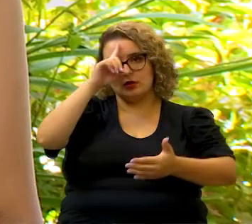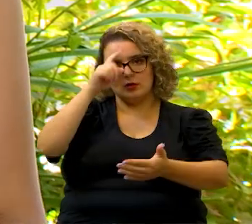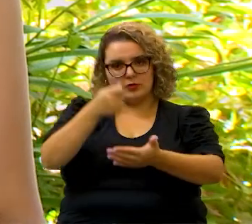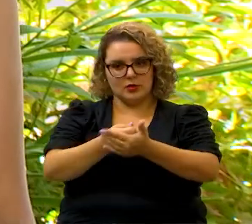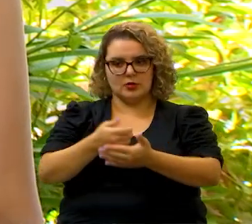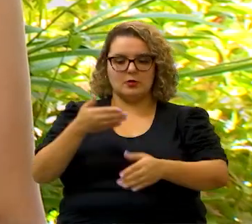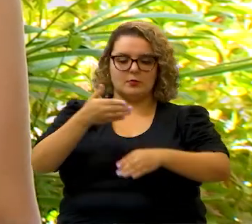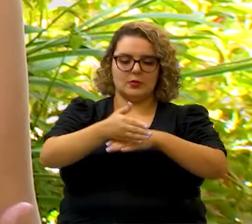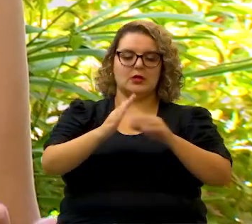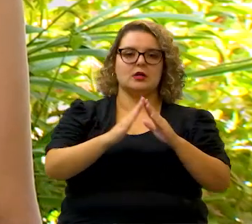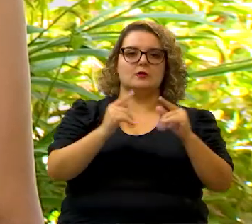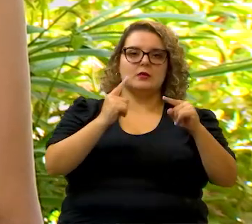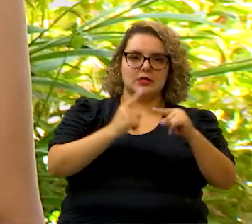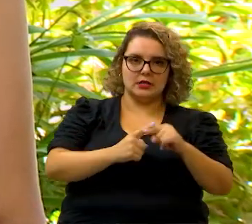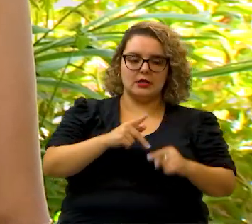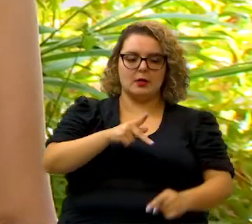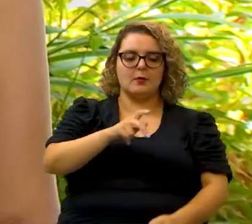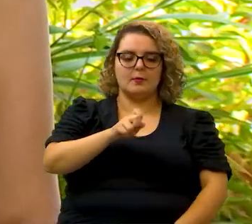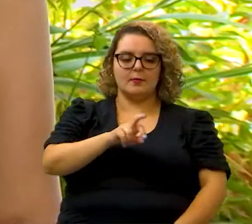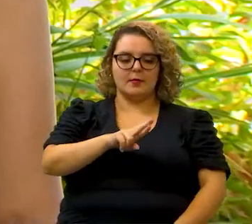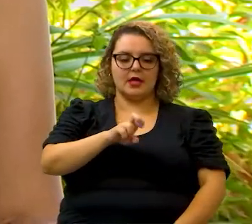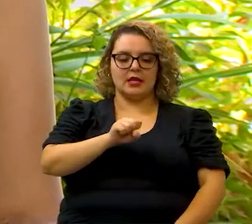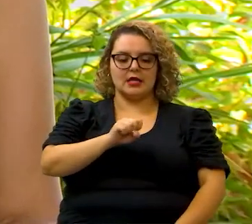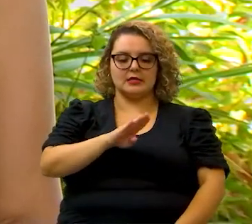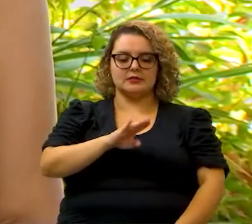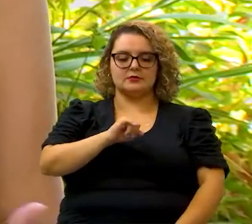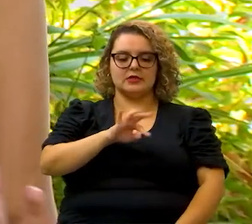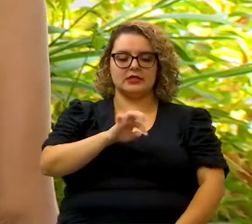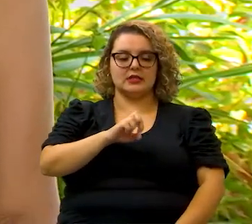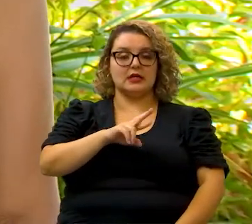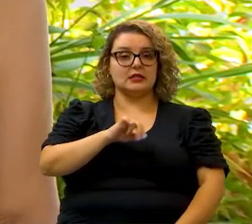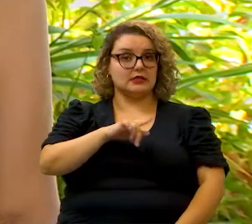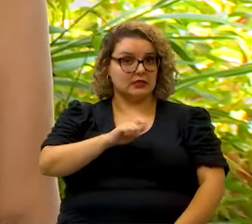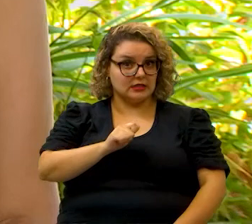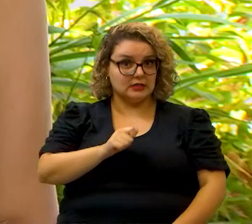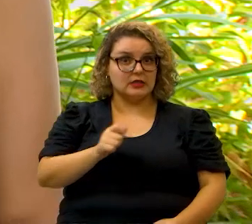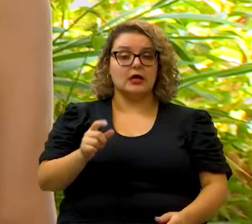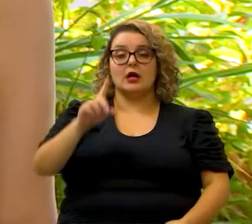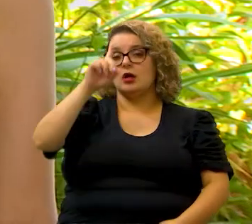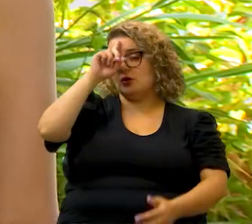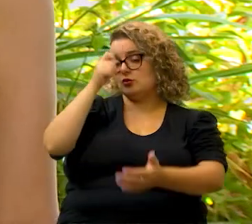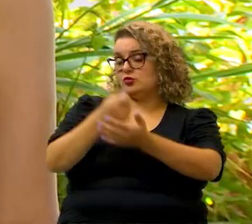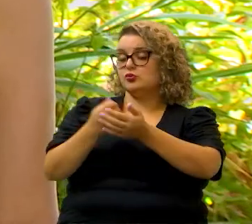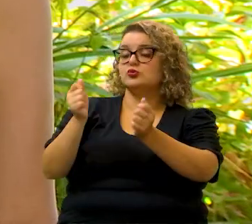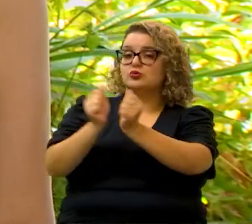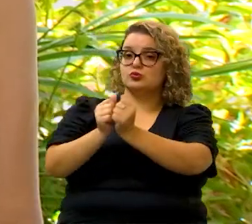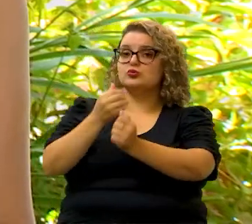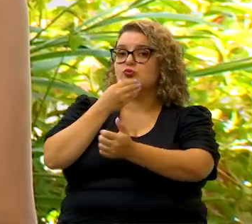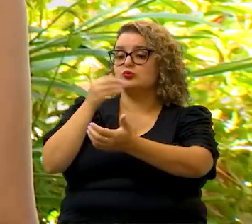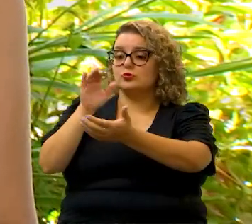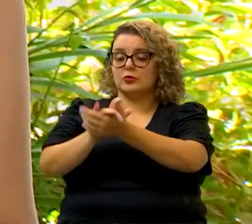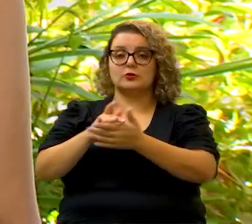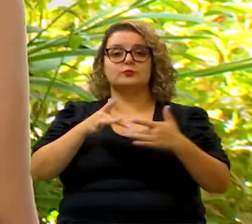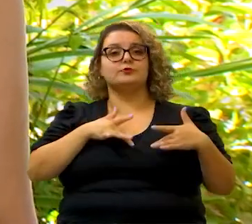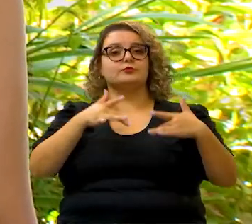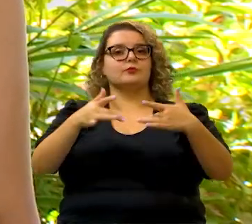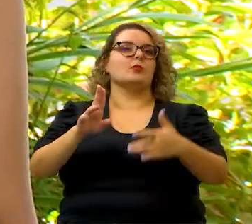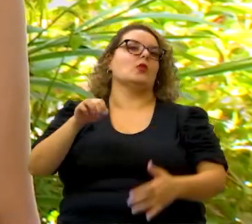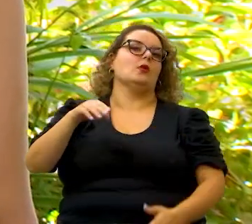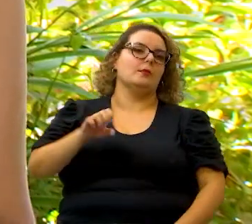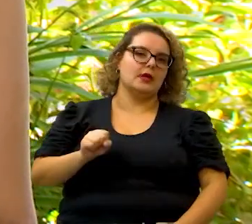decidiu, ela participa da igreja presbiteriana, então ela decidiu juntamente com o seu esposo doar esses